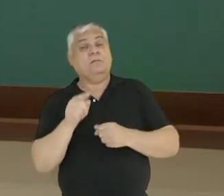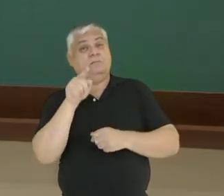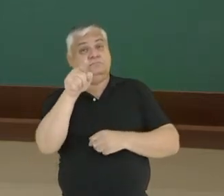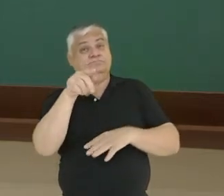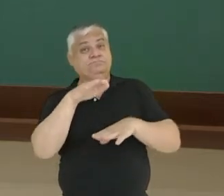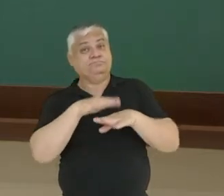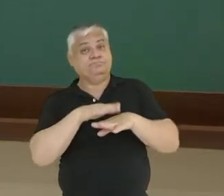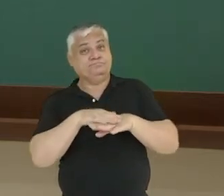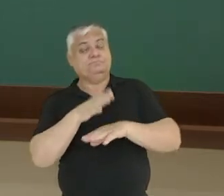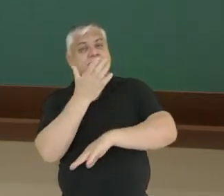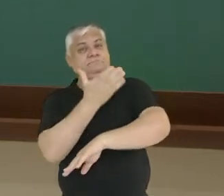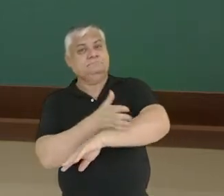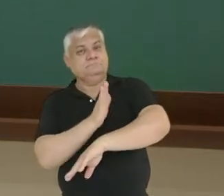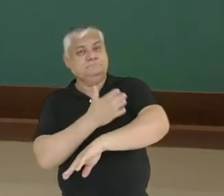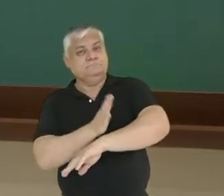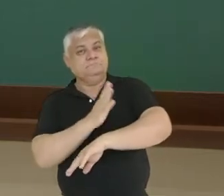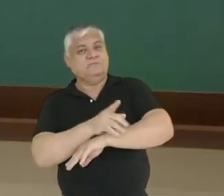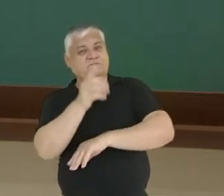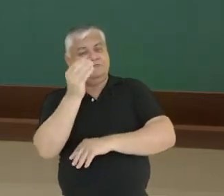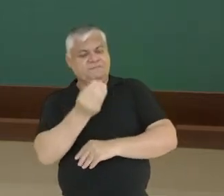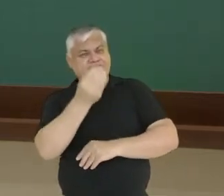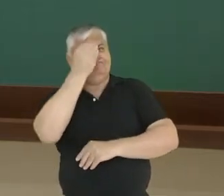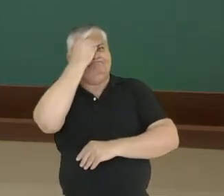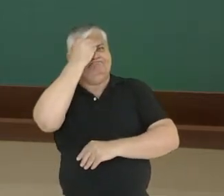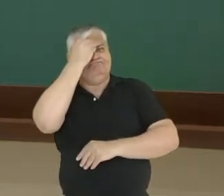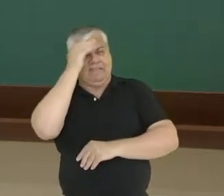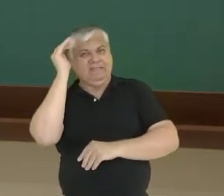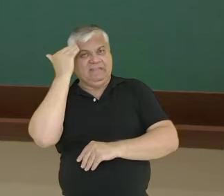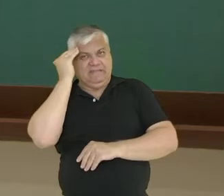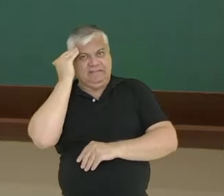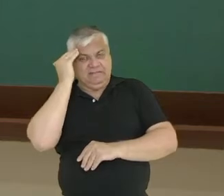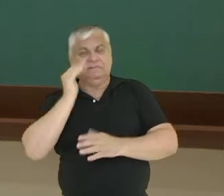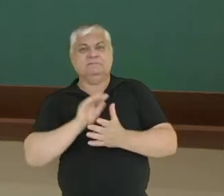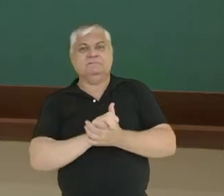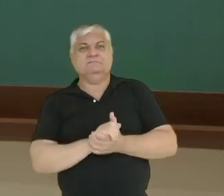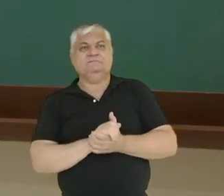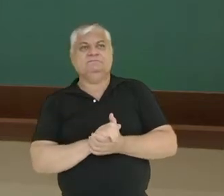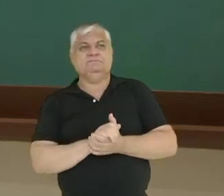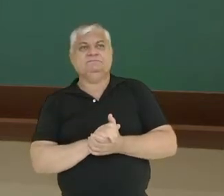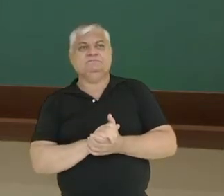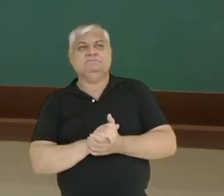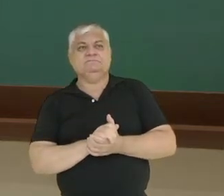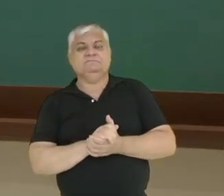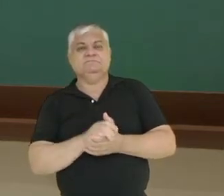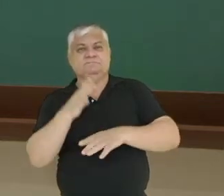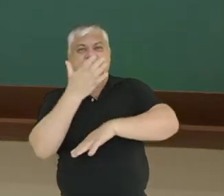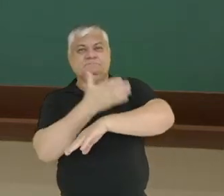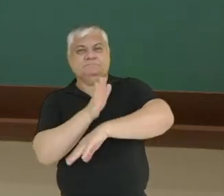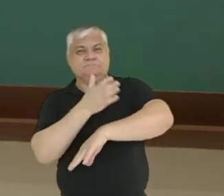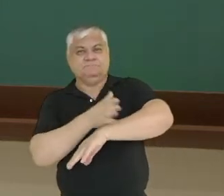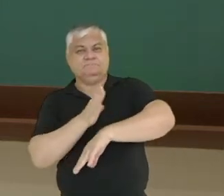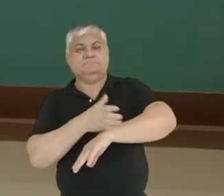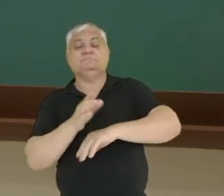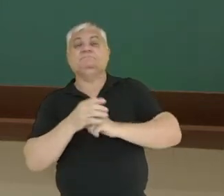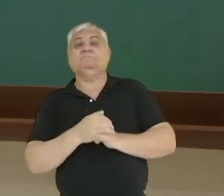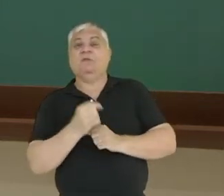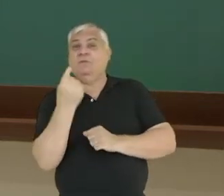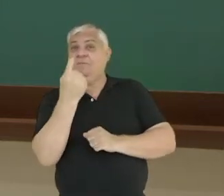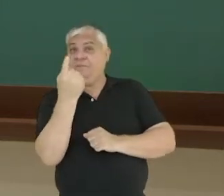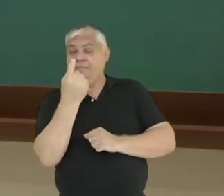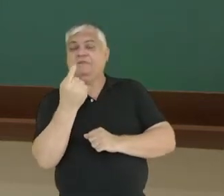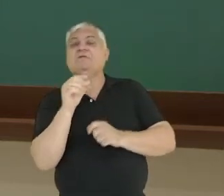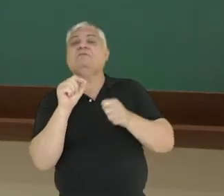agora verificar se vocês realmente compreenderam. No Praticando 1, ele pede